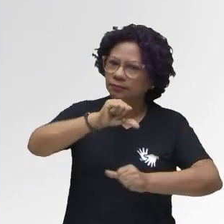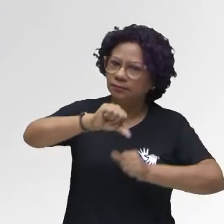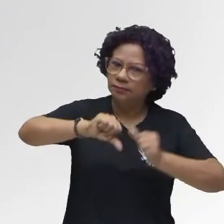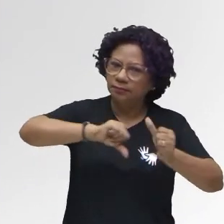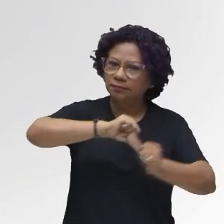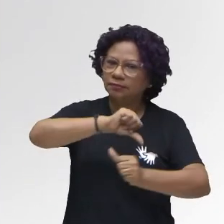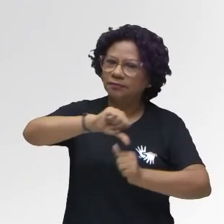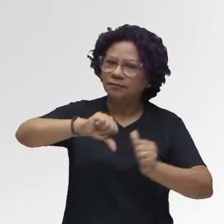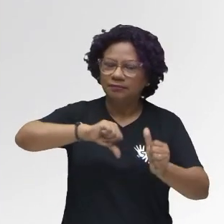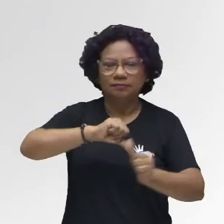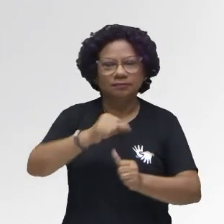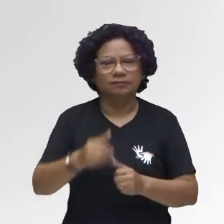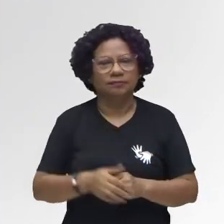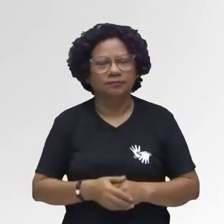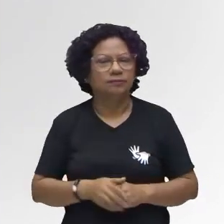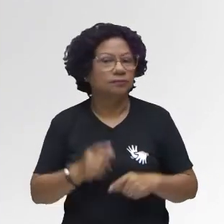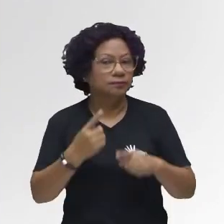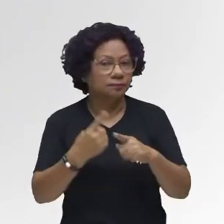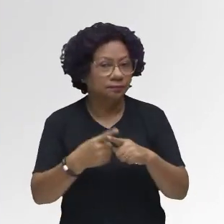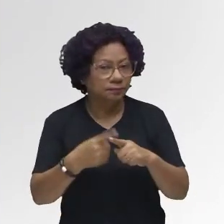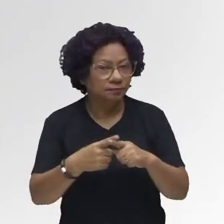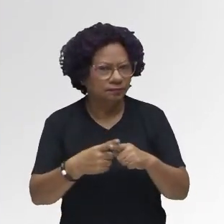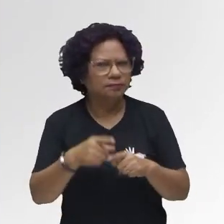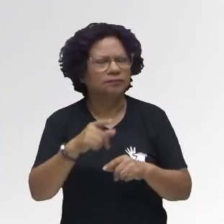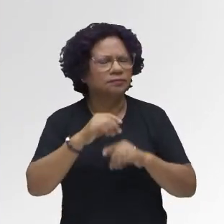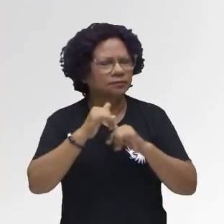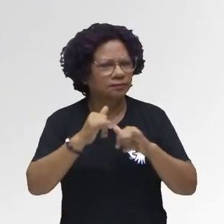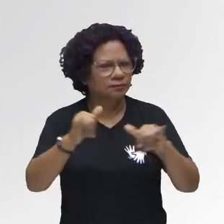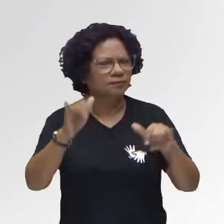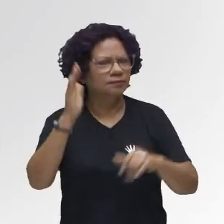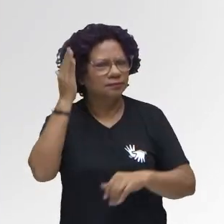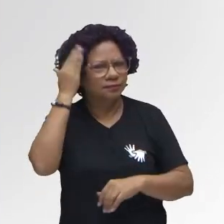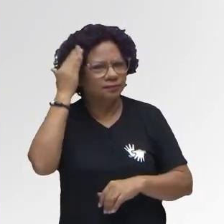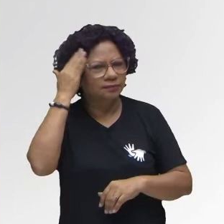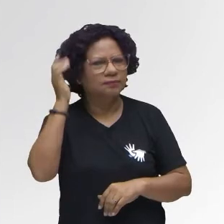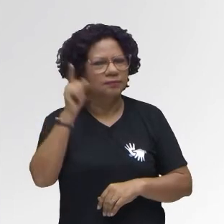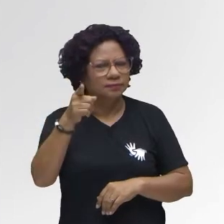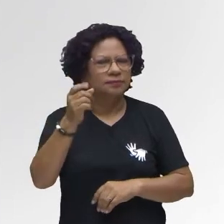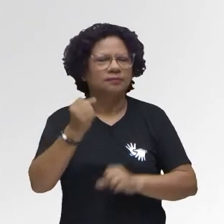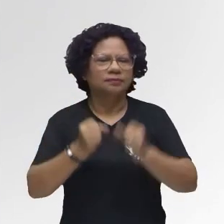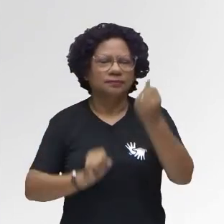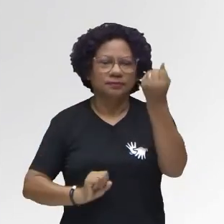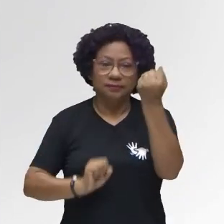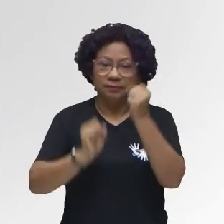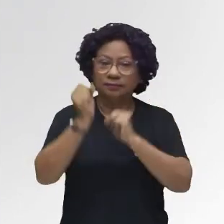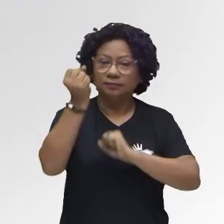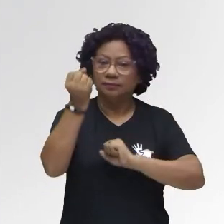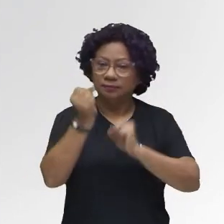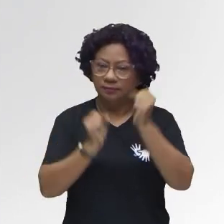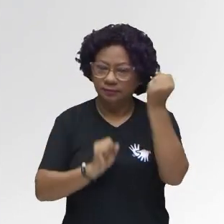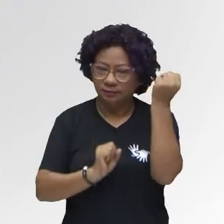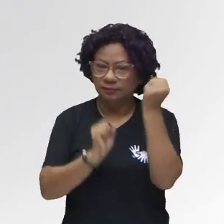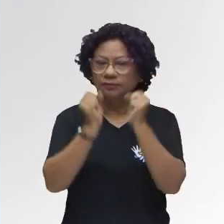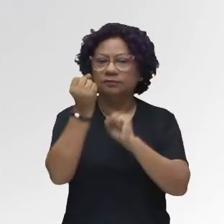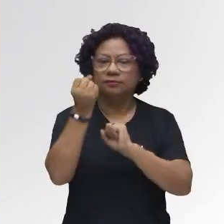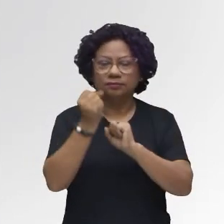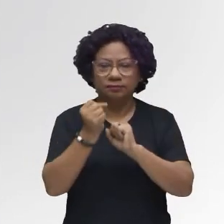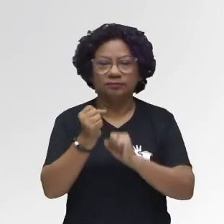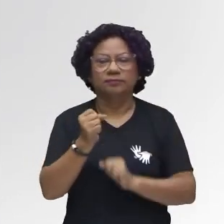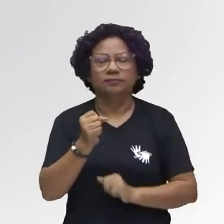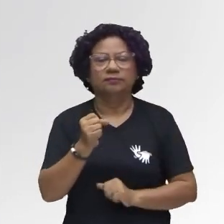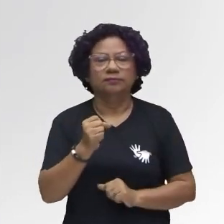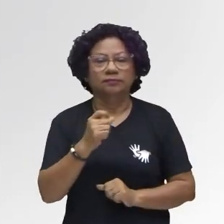presente. Isso porque, como nós já falamos na primeira parte da industrialização, essa industrialização vai provocar